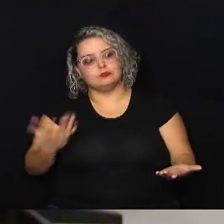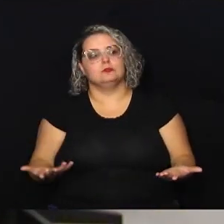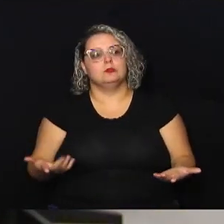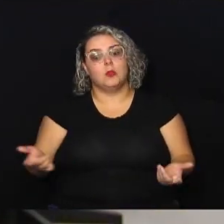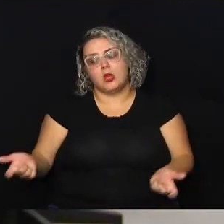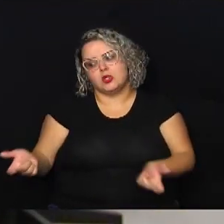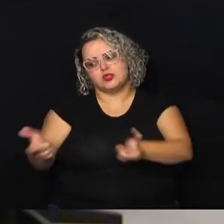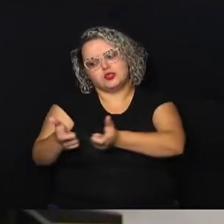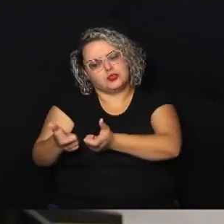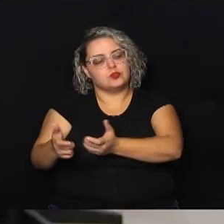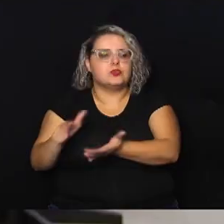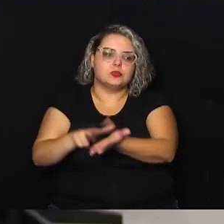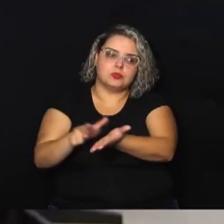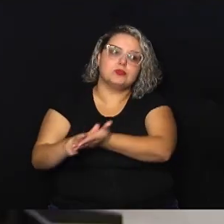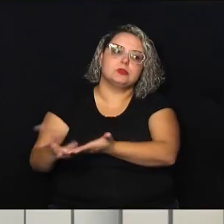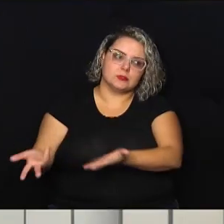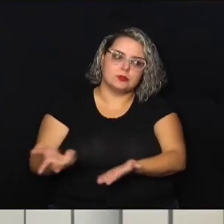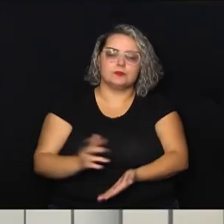reduzir as internações.